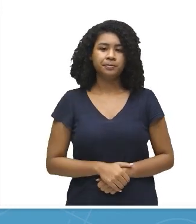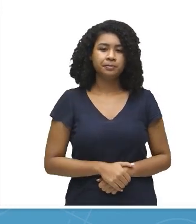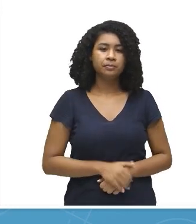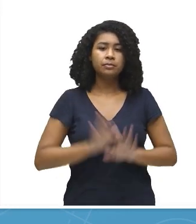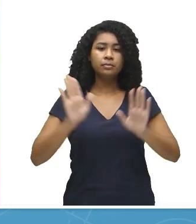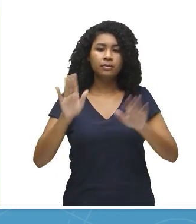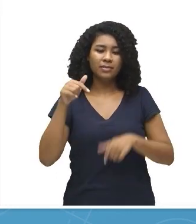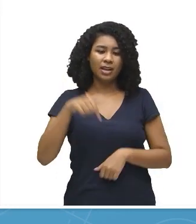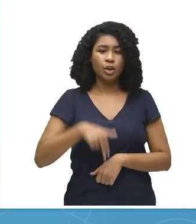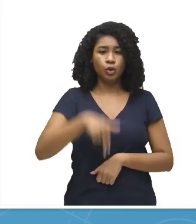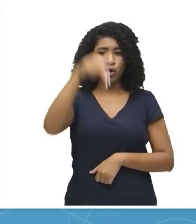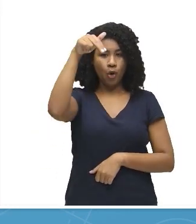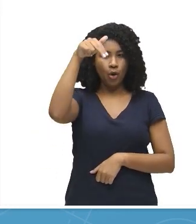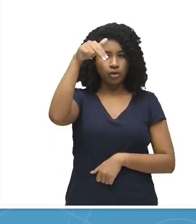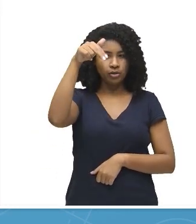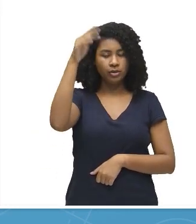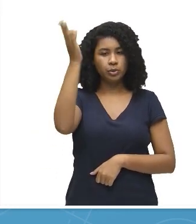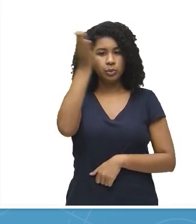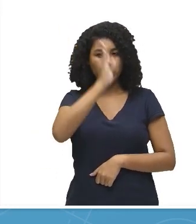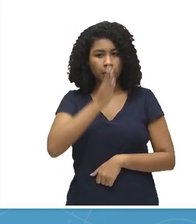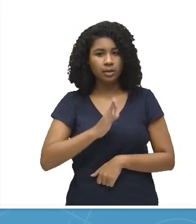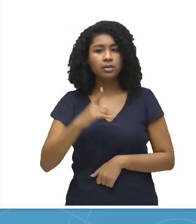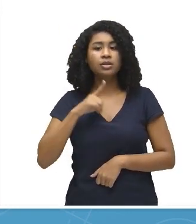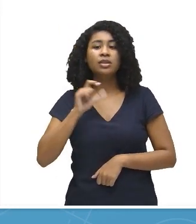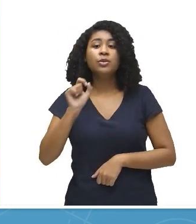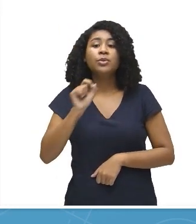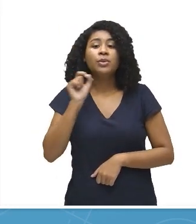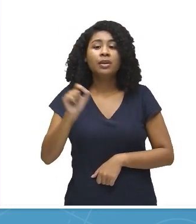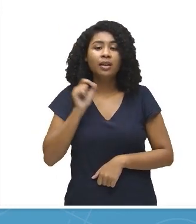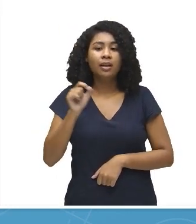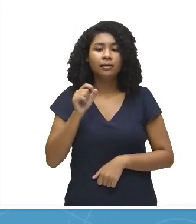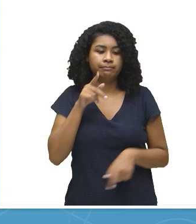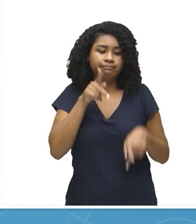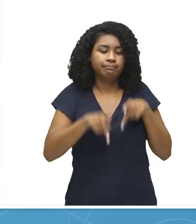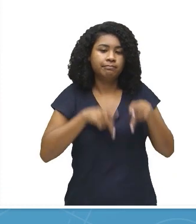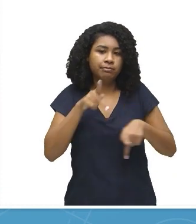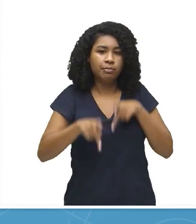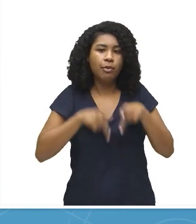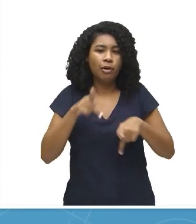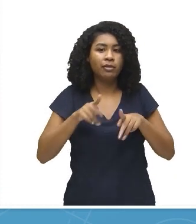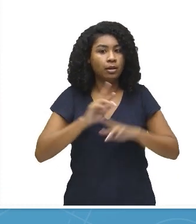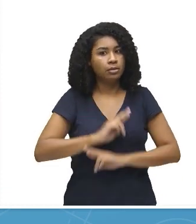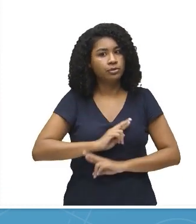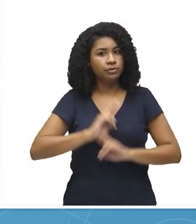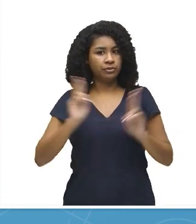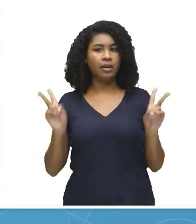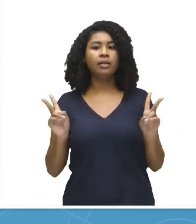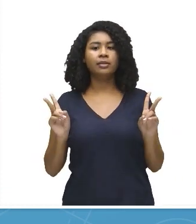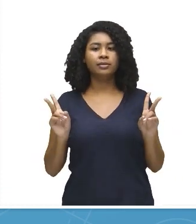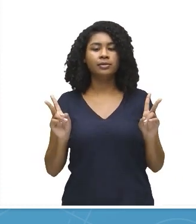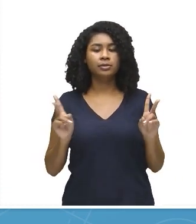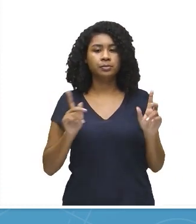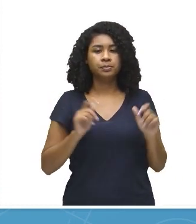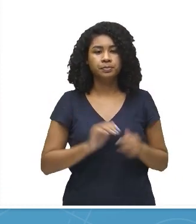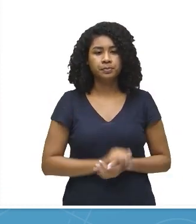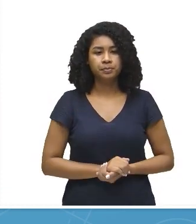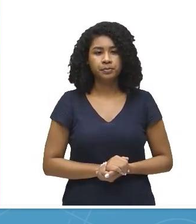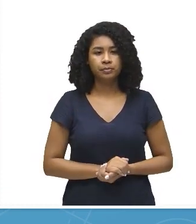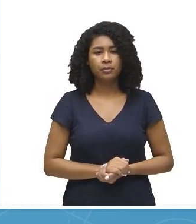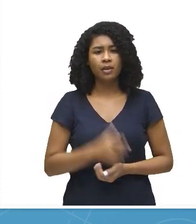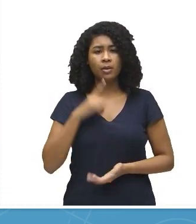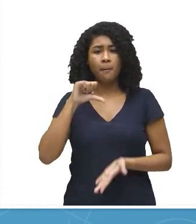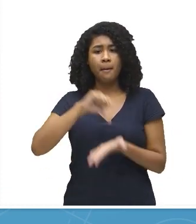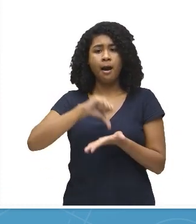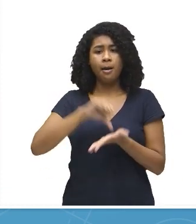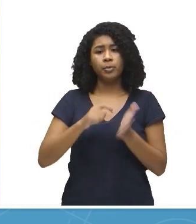região norte, a gente já tinha ali uma distribuição da população bem diferente desses outros estados. Aí nós temos um mapinha para